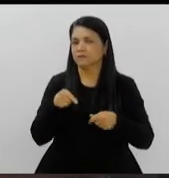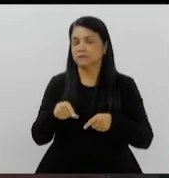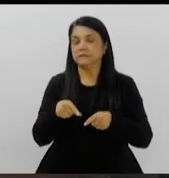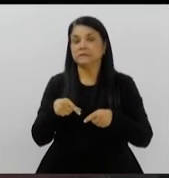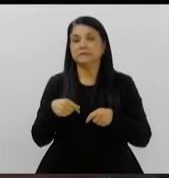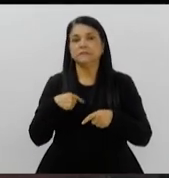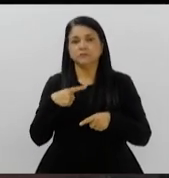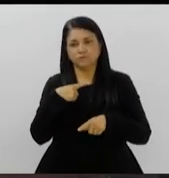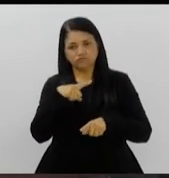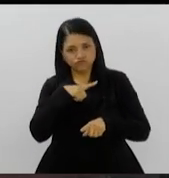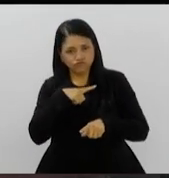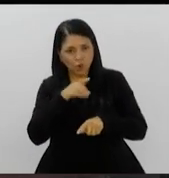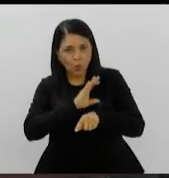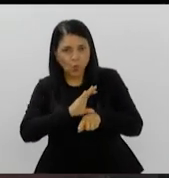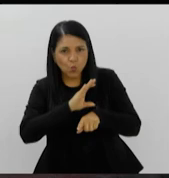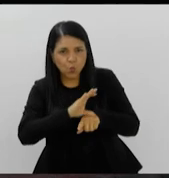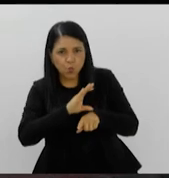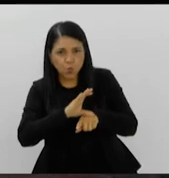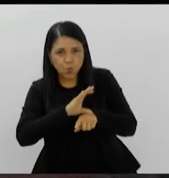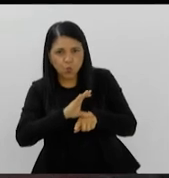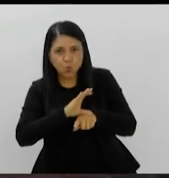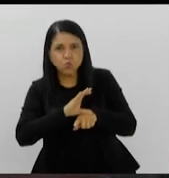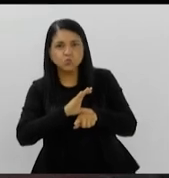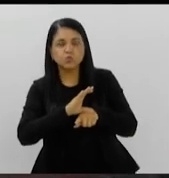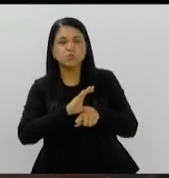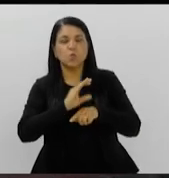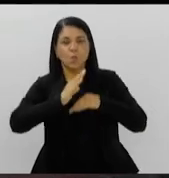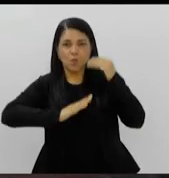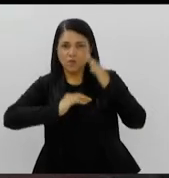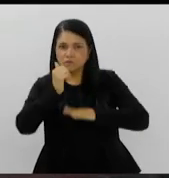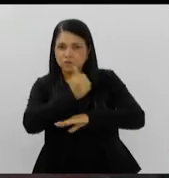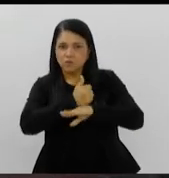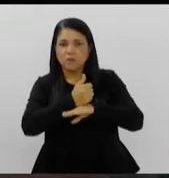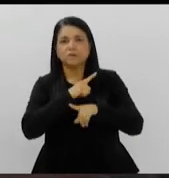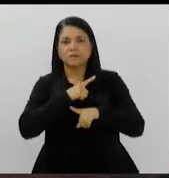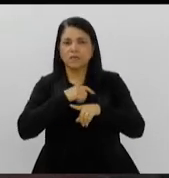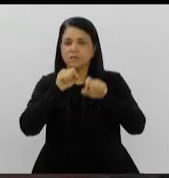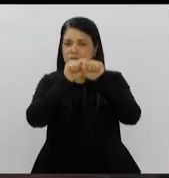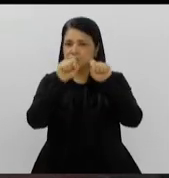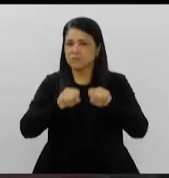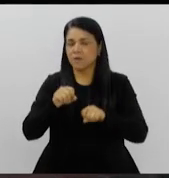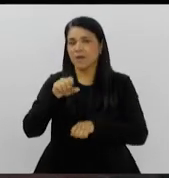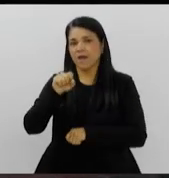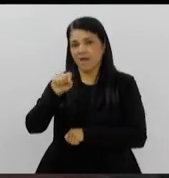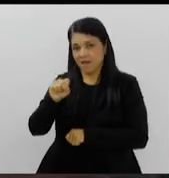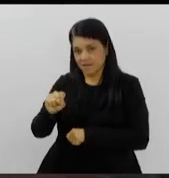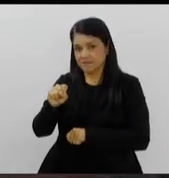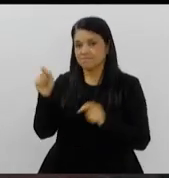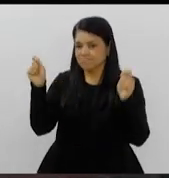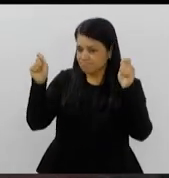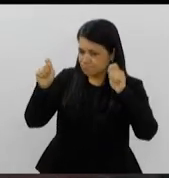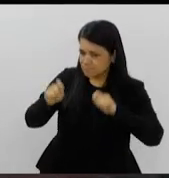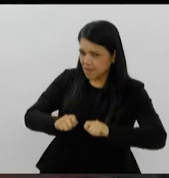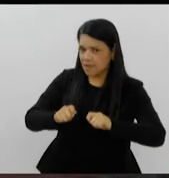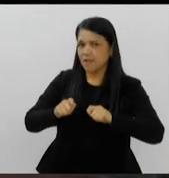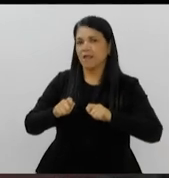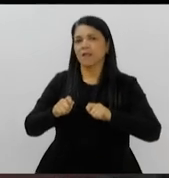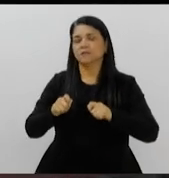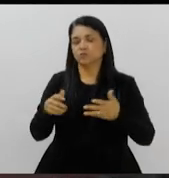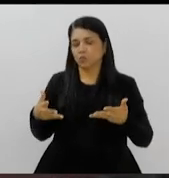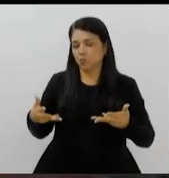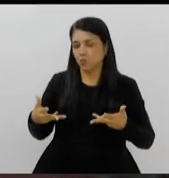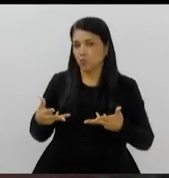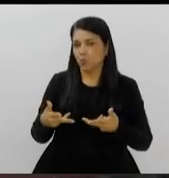algum curso de requalificação profissional, a gente tem um sistema S que tem condições de